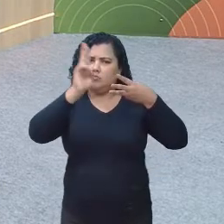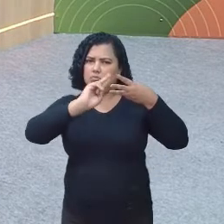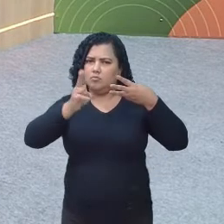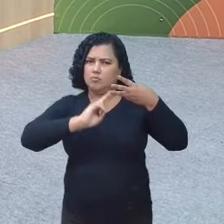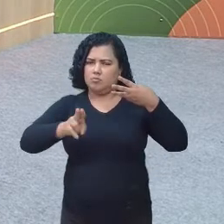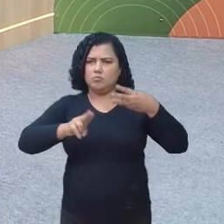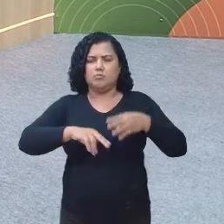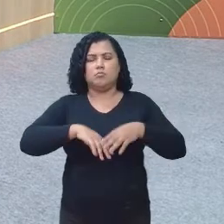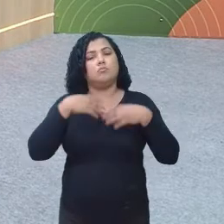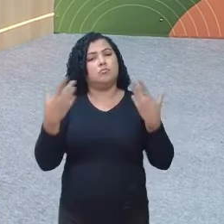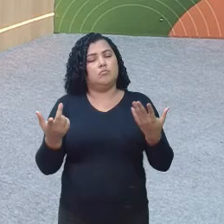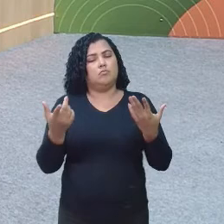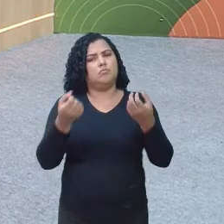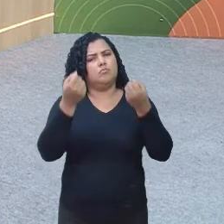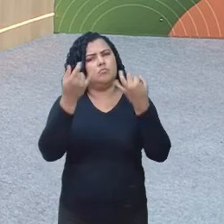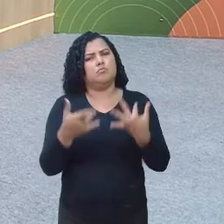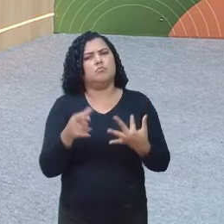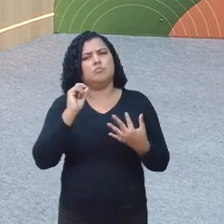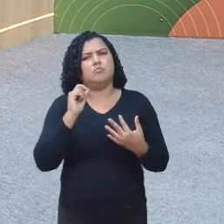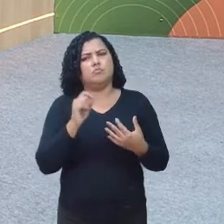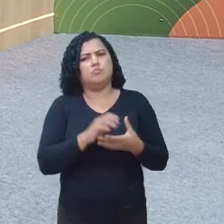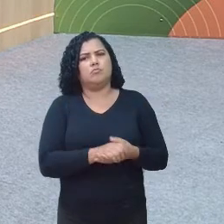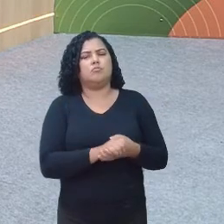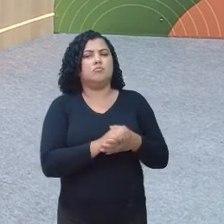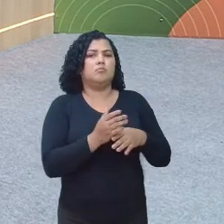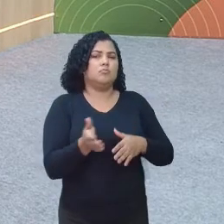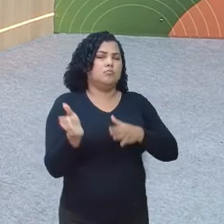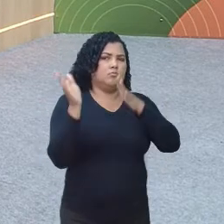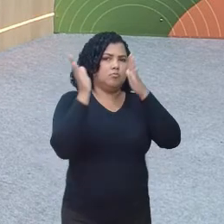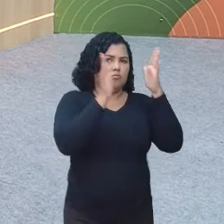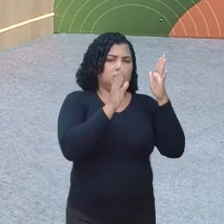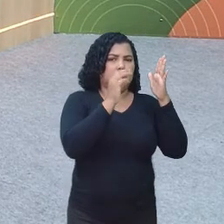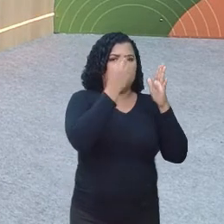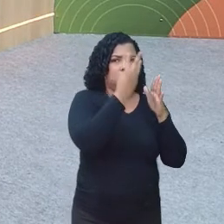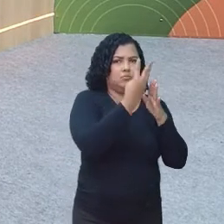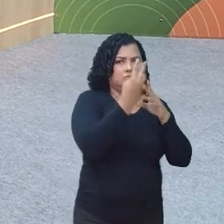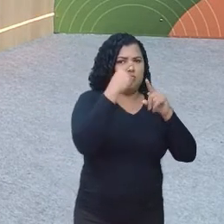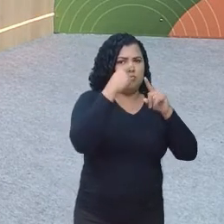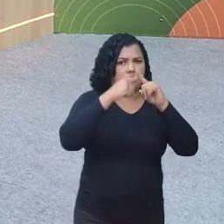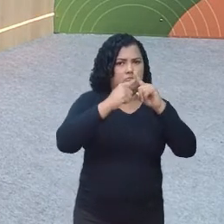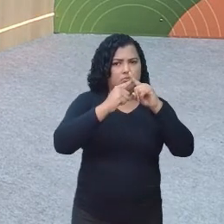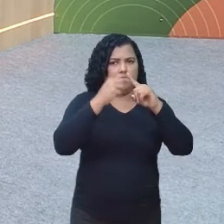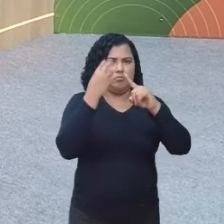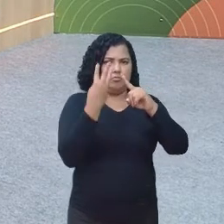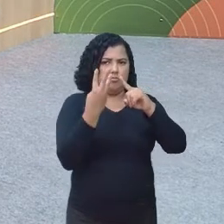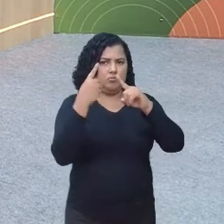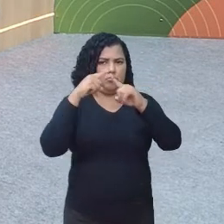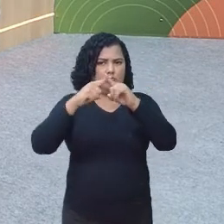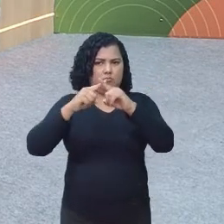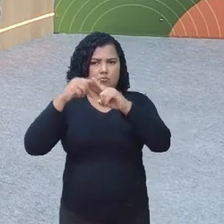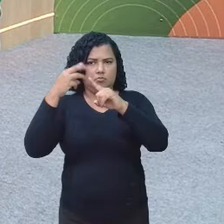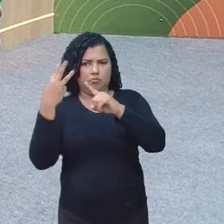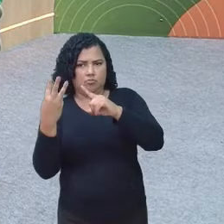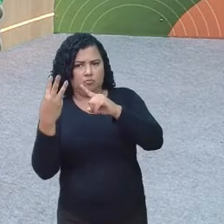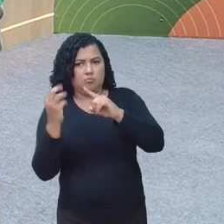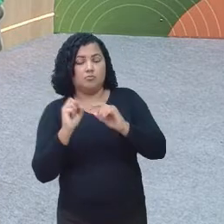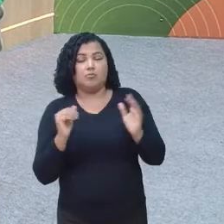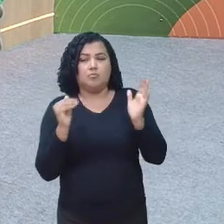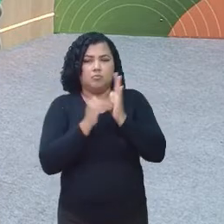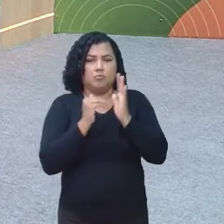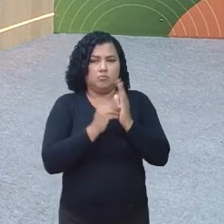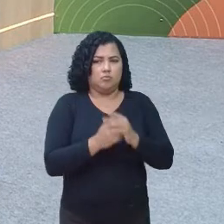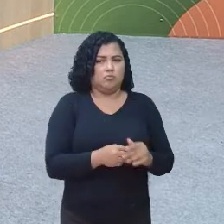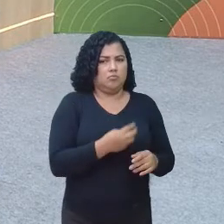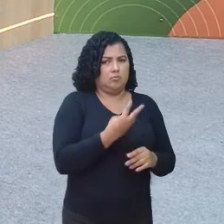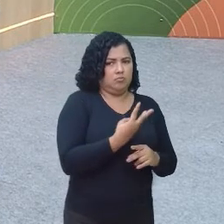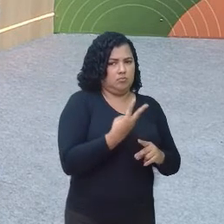Então, eu diria que essa animação que vai do 3 vezes 3 até esse 3 vezes 3, 8 vezes, e